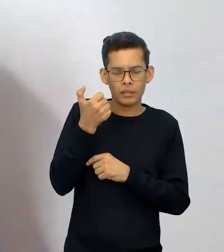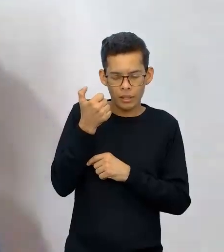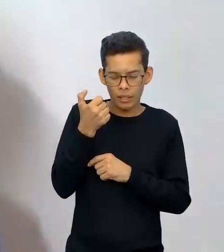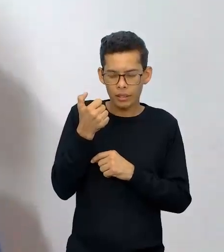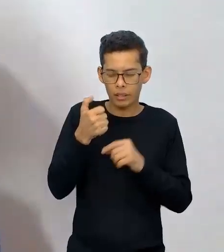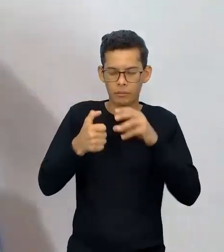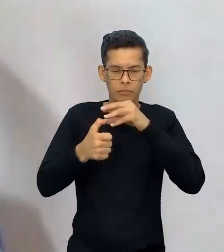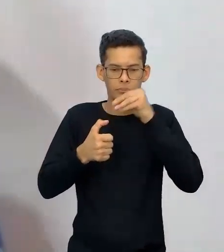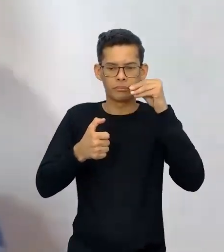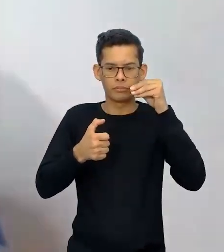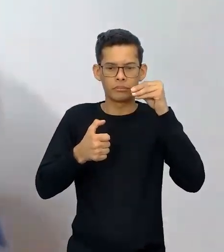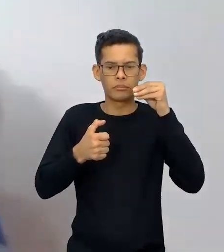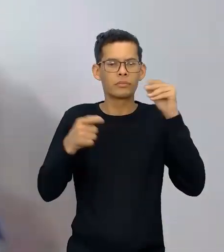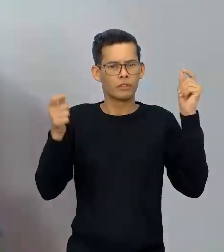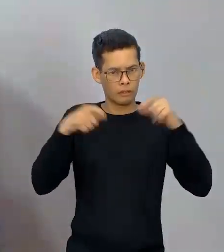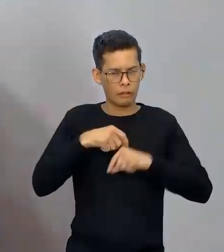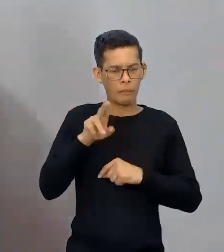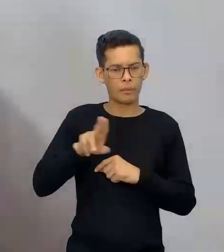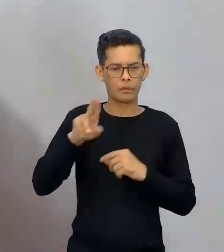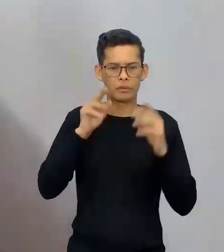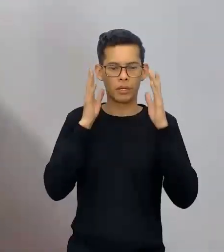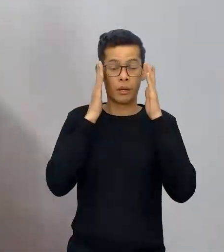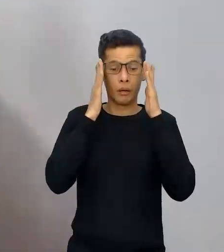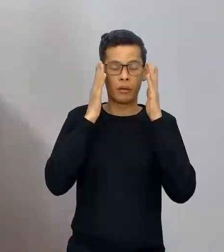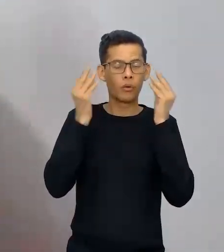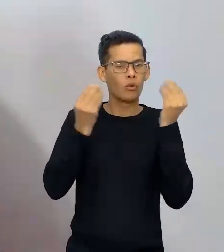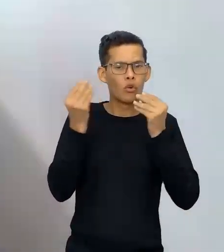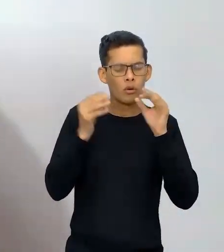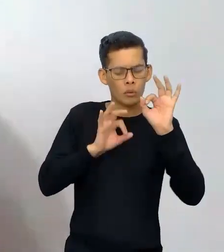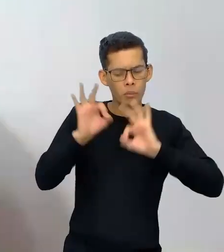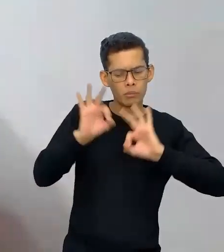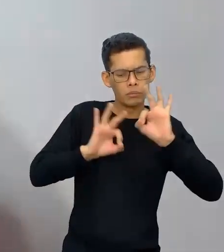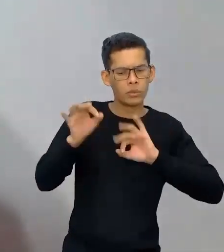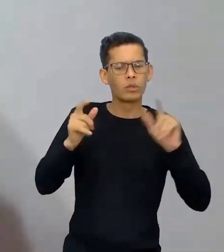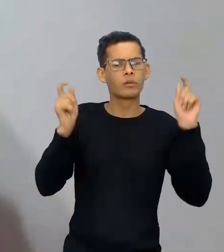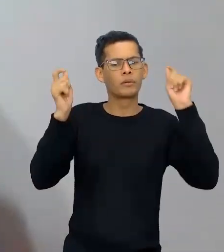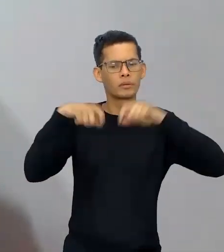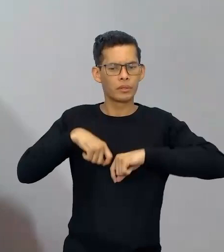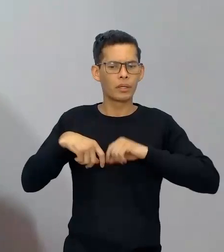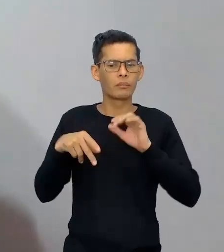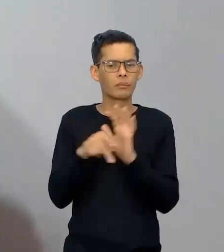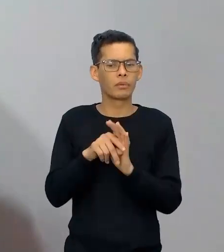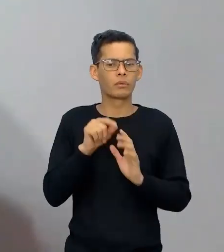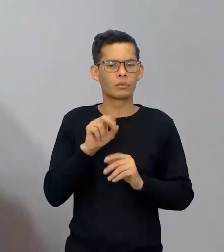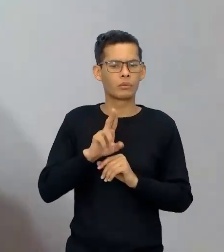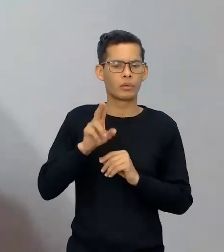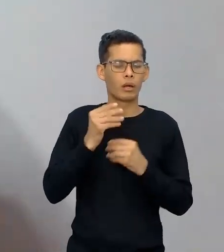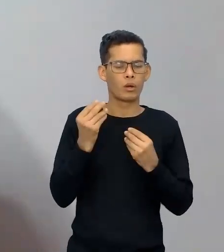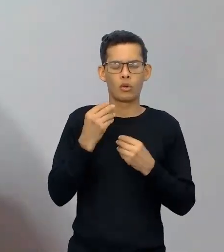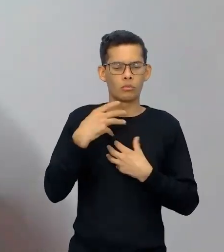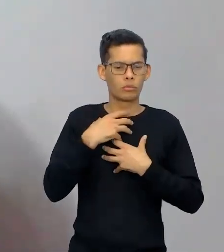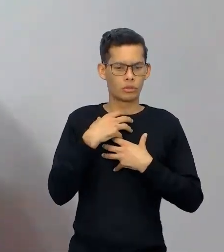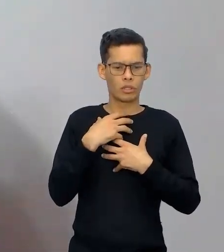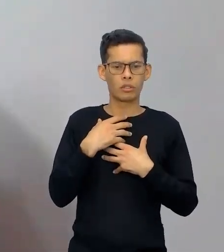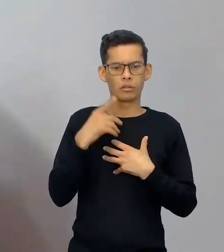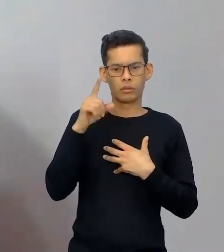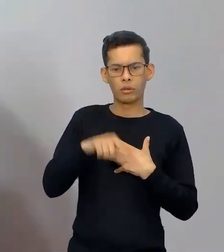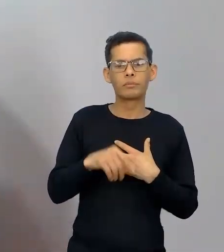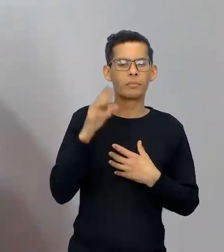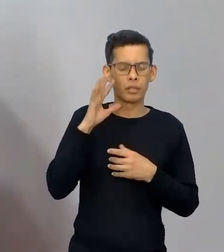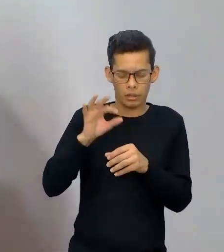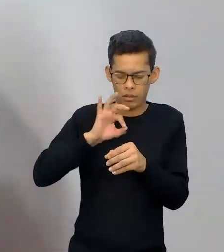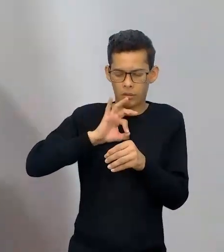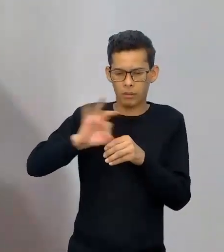E aí, montando esse esquema, o que que a gente pode fazer no momento do experimento? Nós vamos acender um